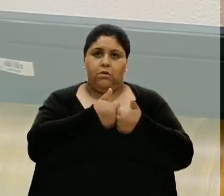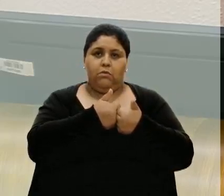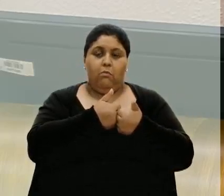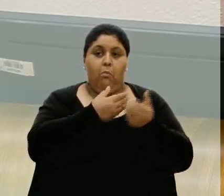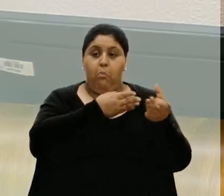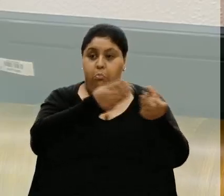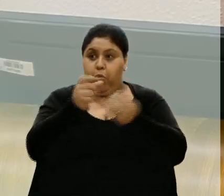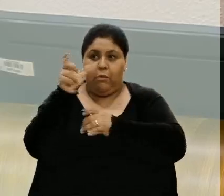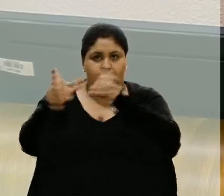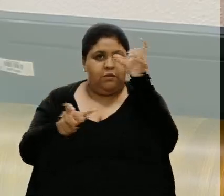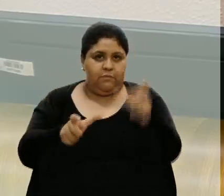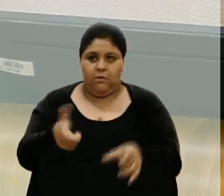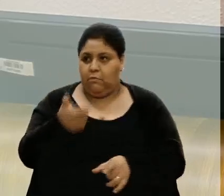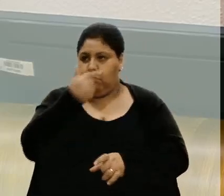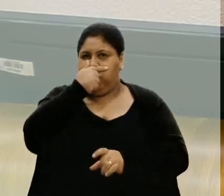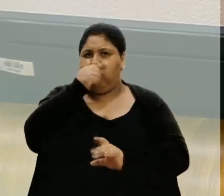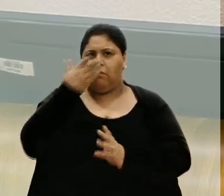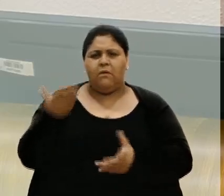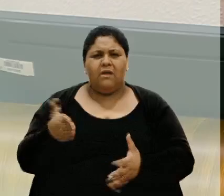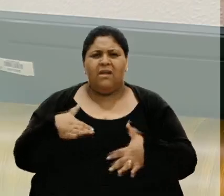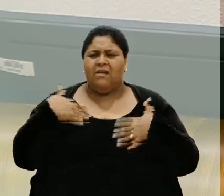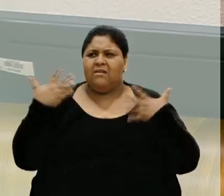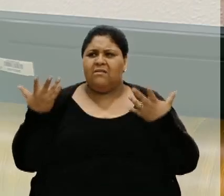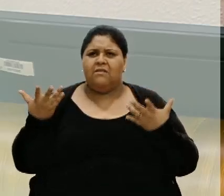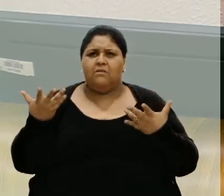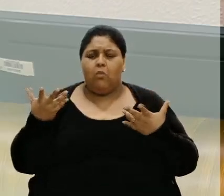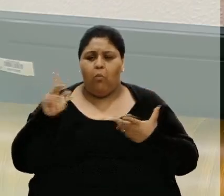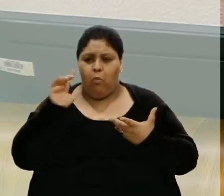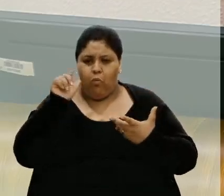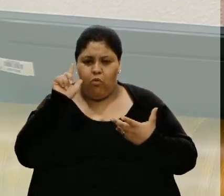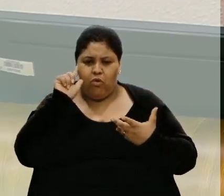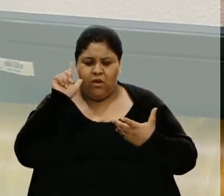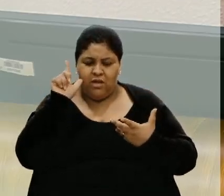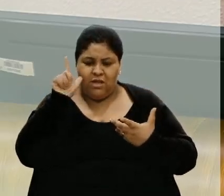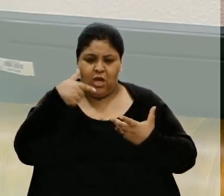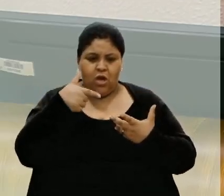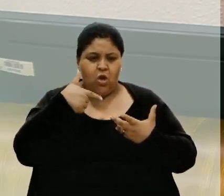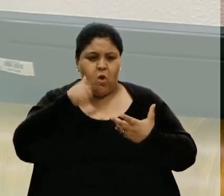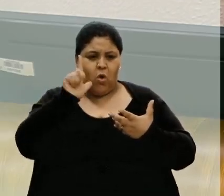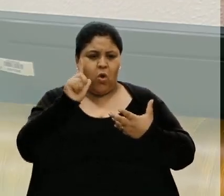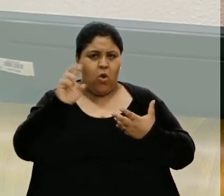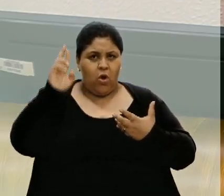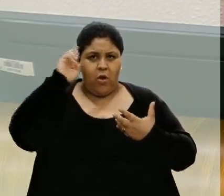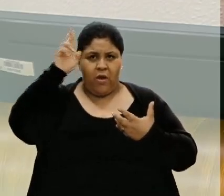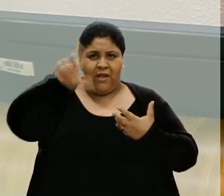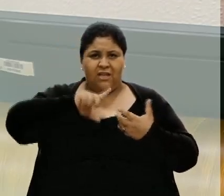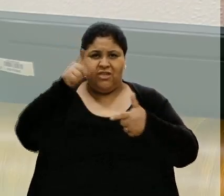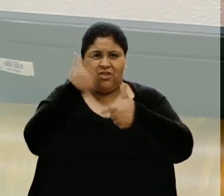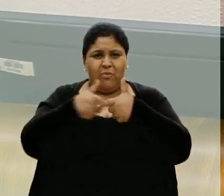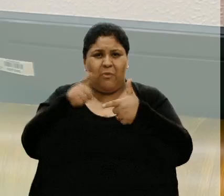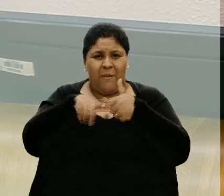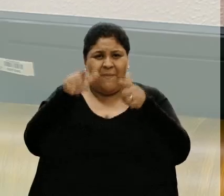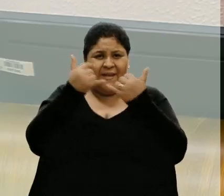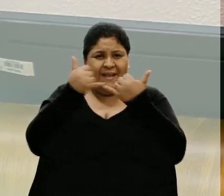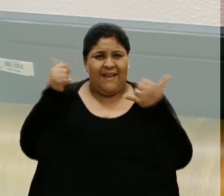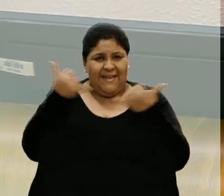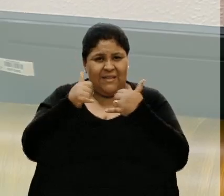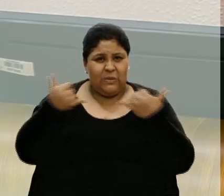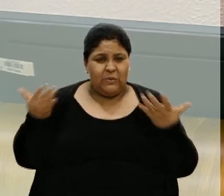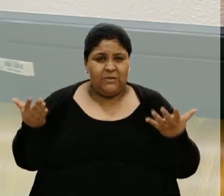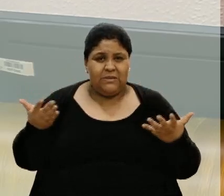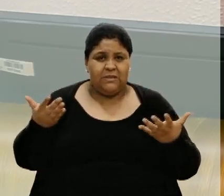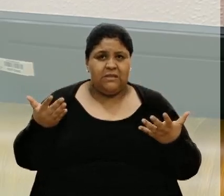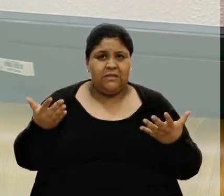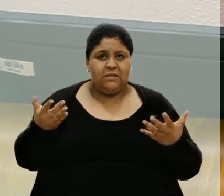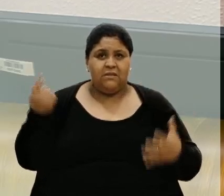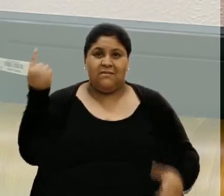gente. Será que não conseguiram conversar com a direção que tinha esse problema elétrico?